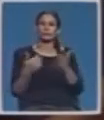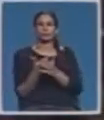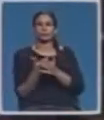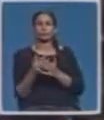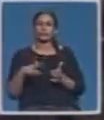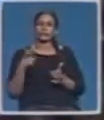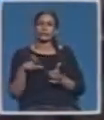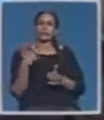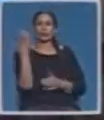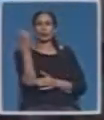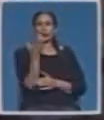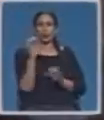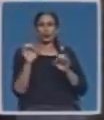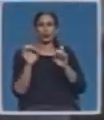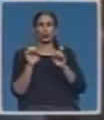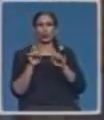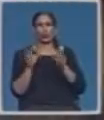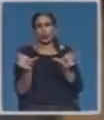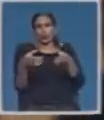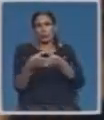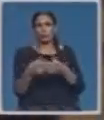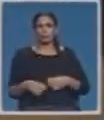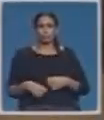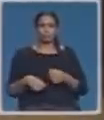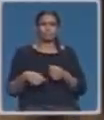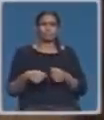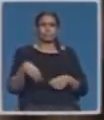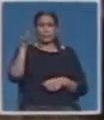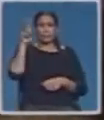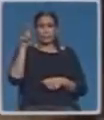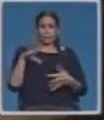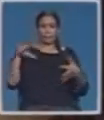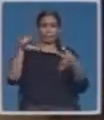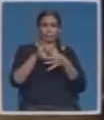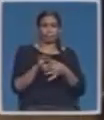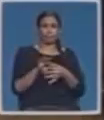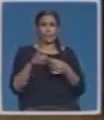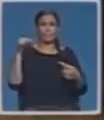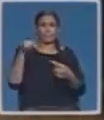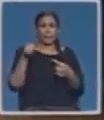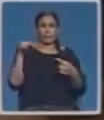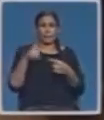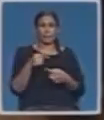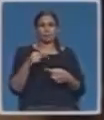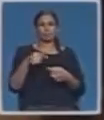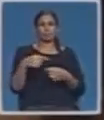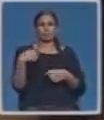comunidade. O candidato da coligação PSD-CDS-PP à presidência do Conselho